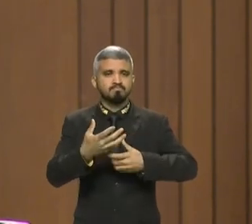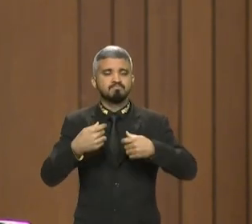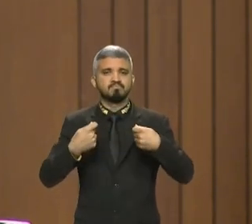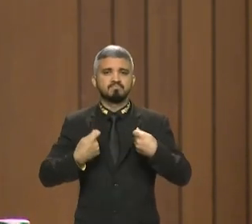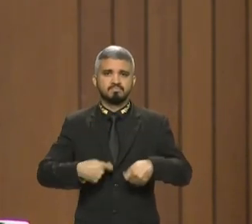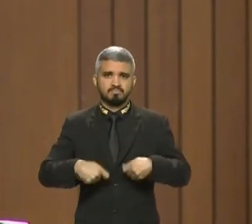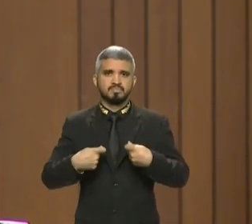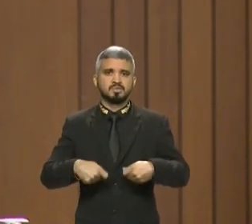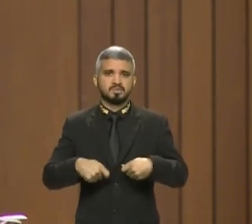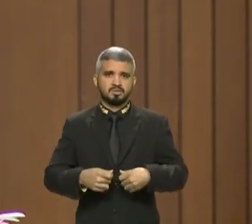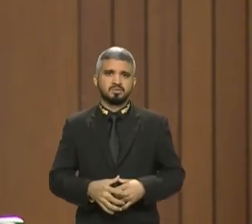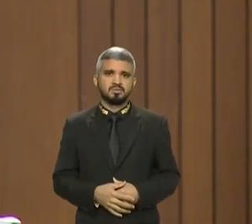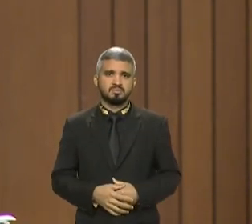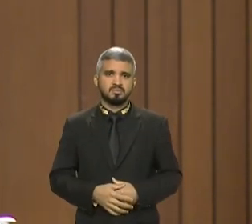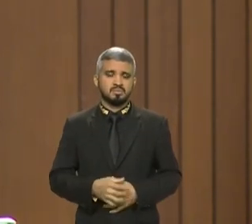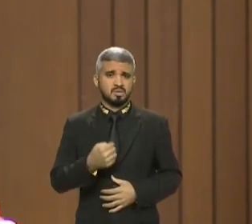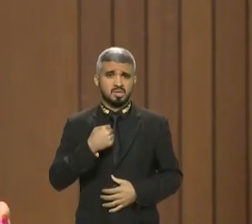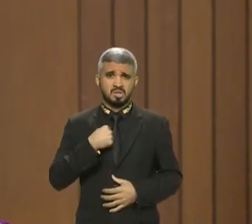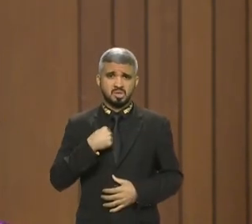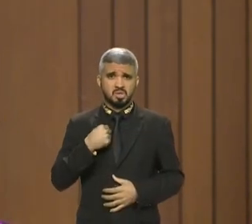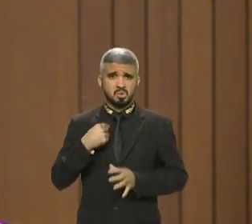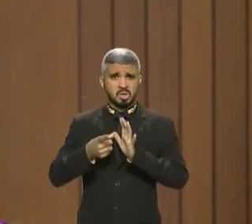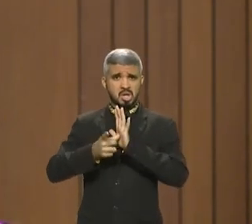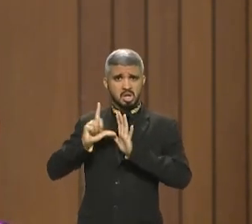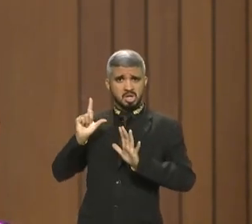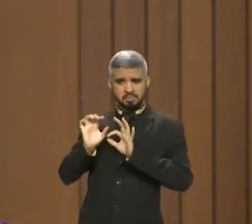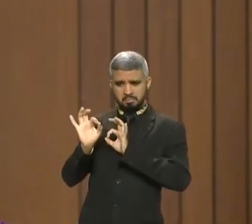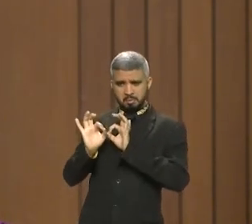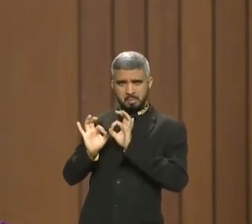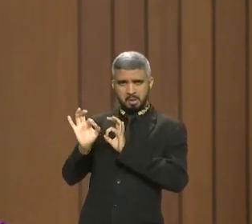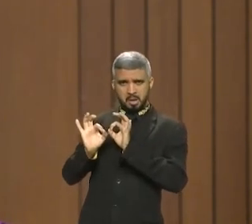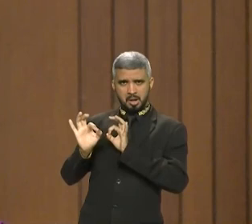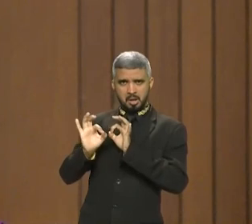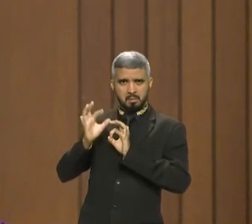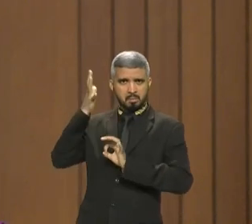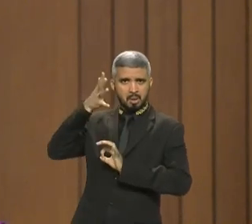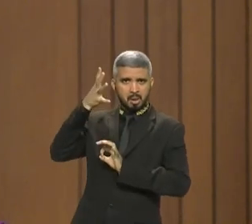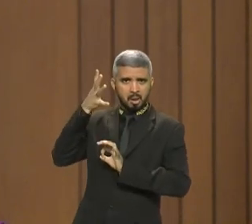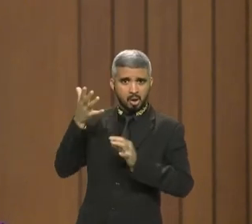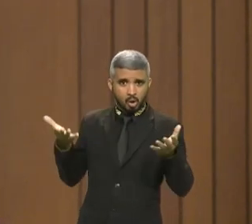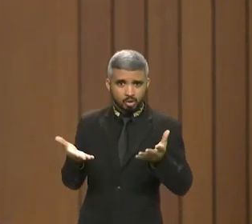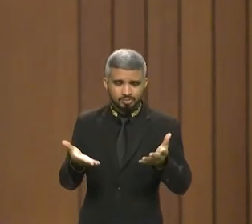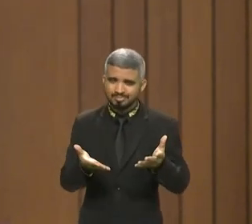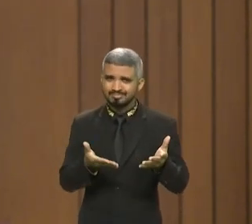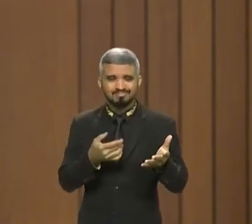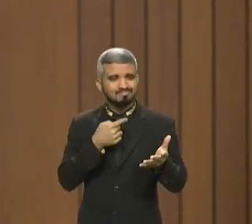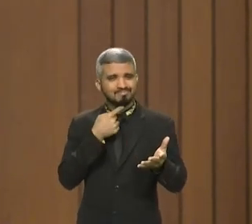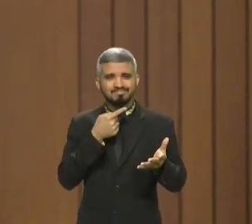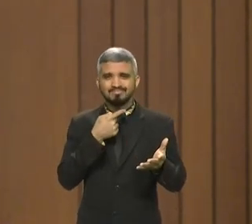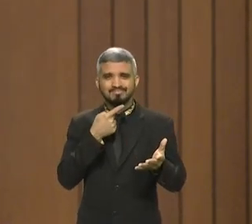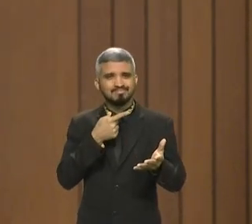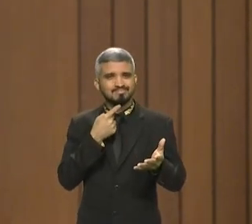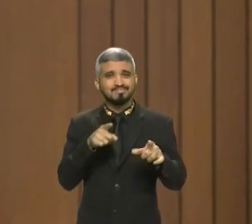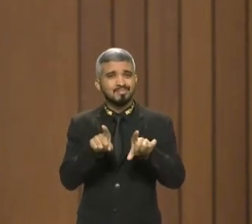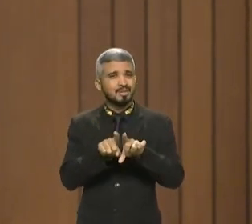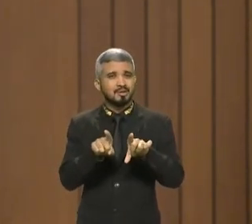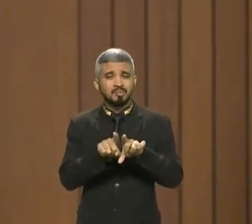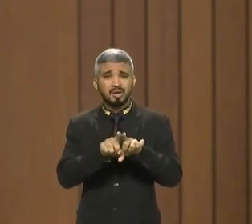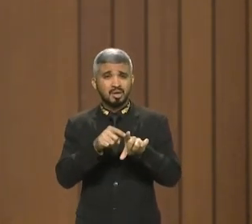Eu não me preparei para este momento. Eu não me preparei para passar por tudo que eu tenho